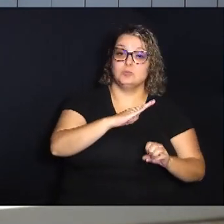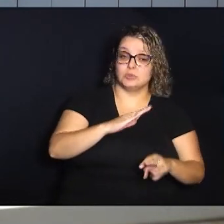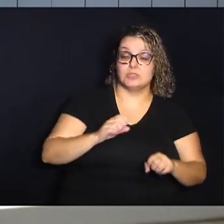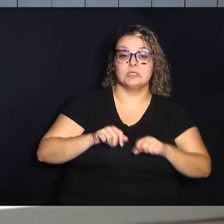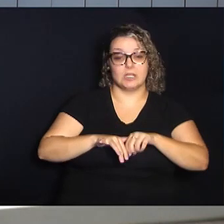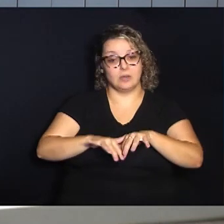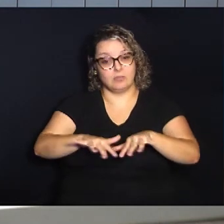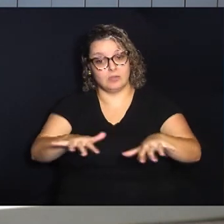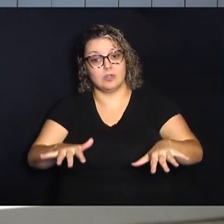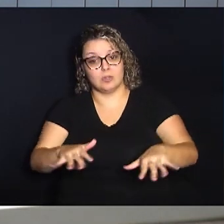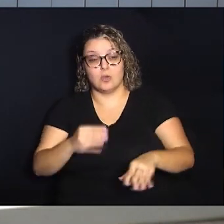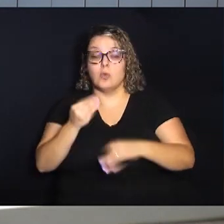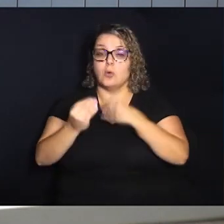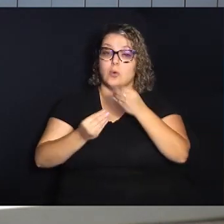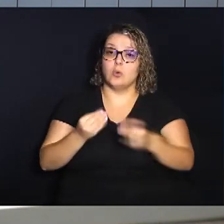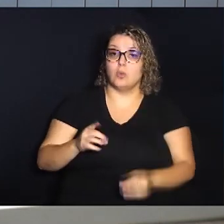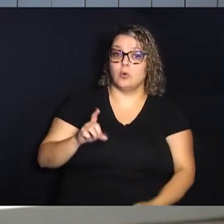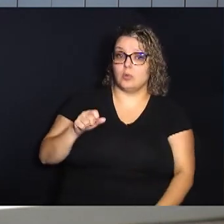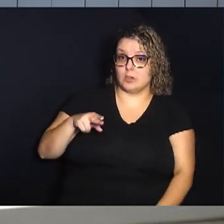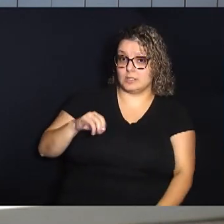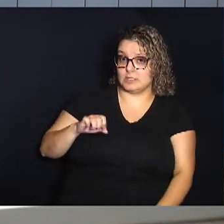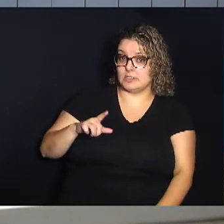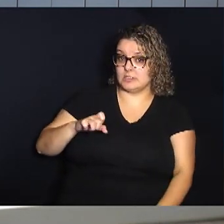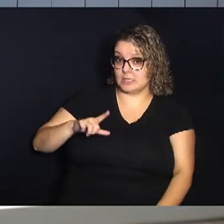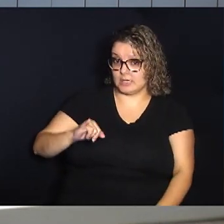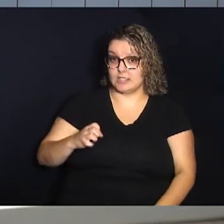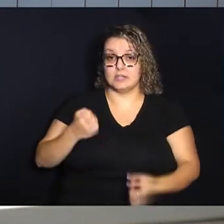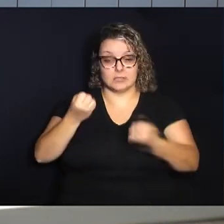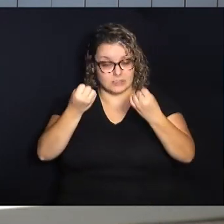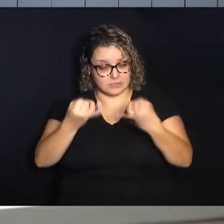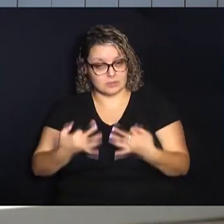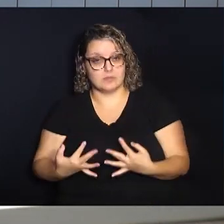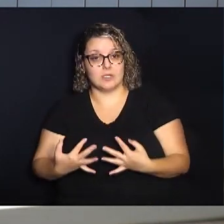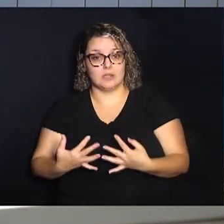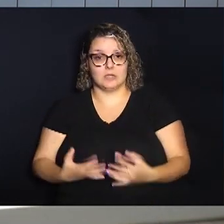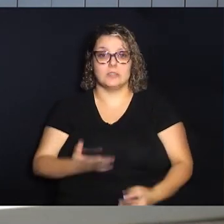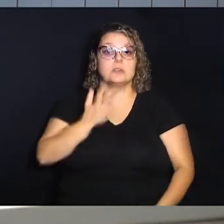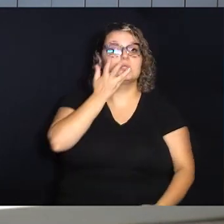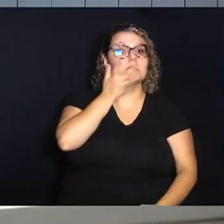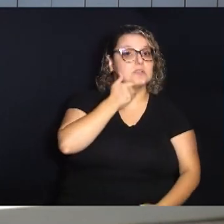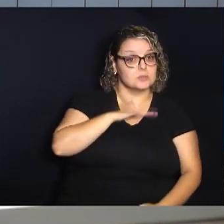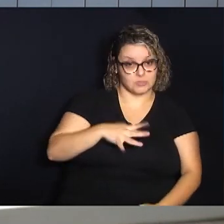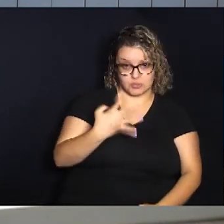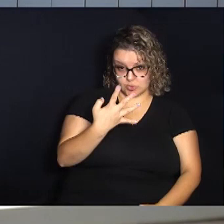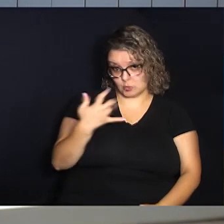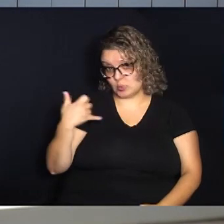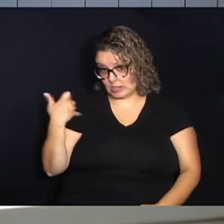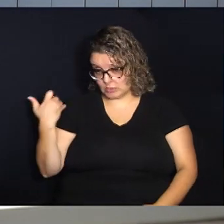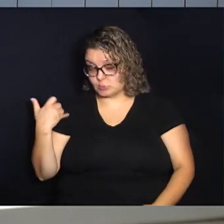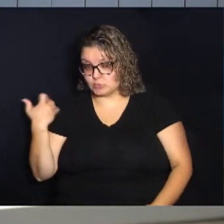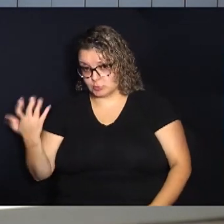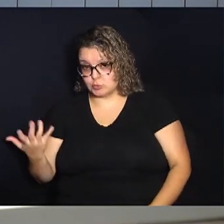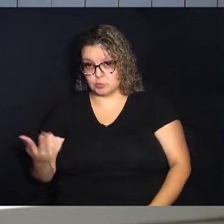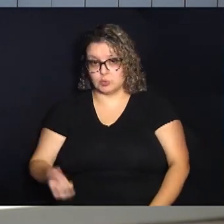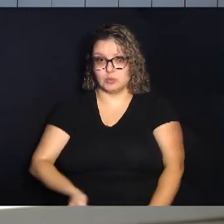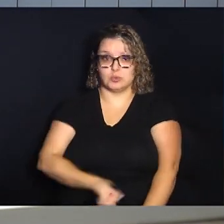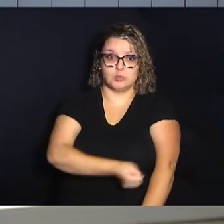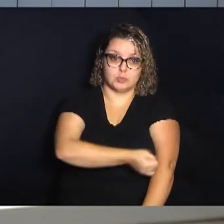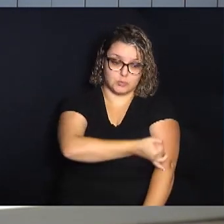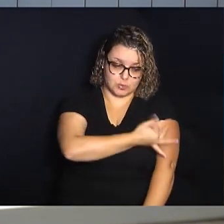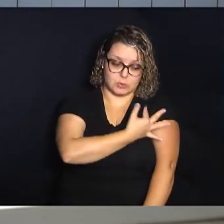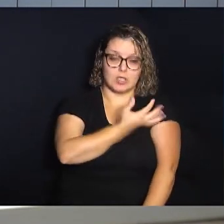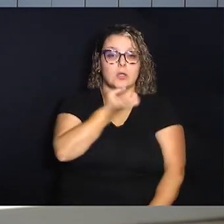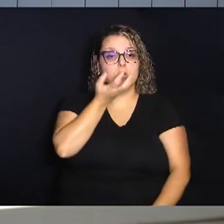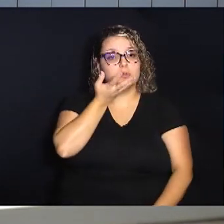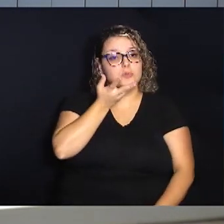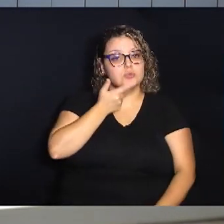aí, como a Daniele explicou aí, olha, desde as crianças que estão ainda no ensino infantil